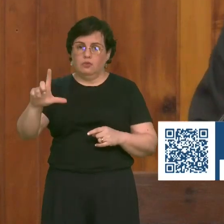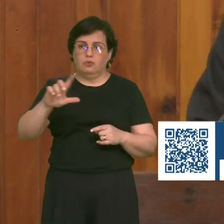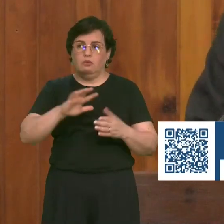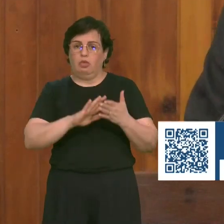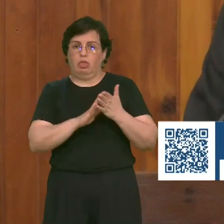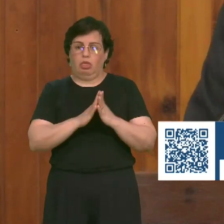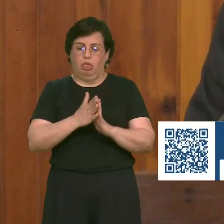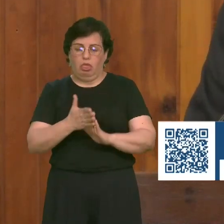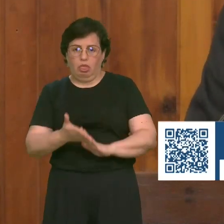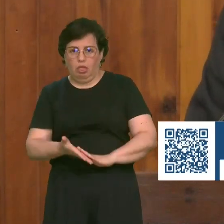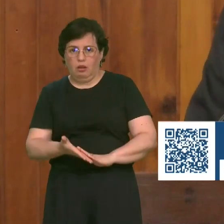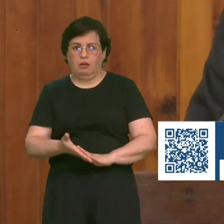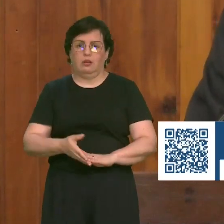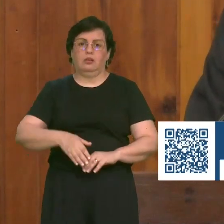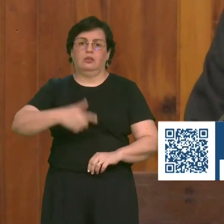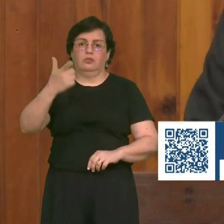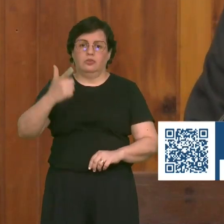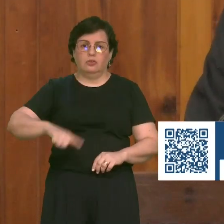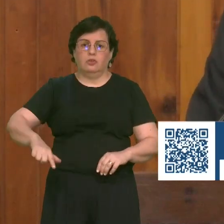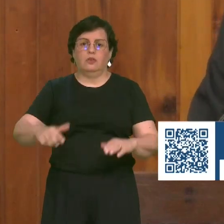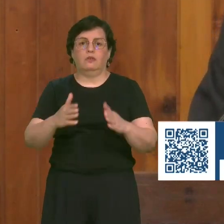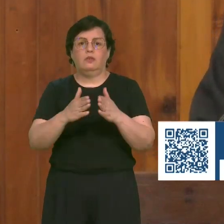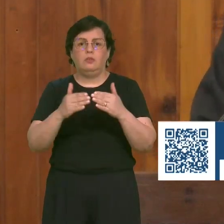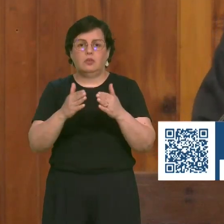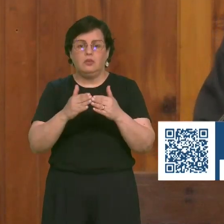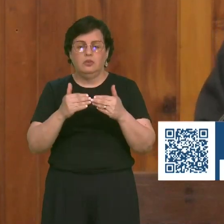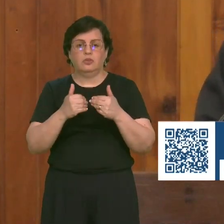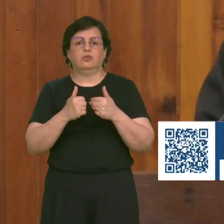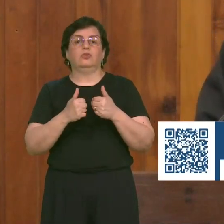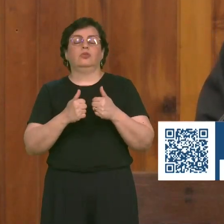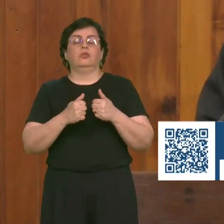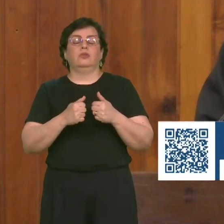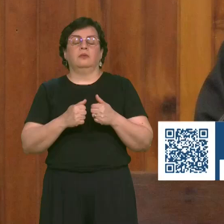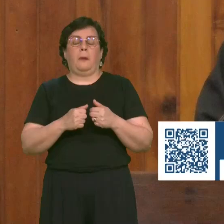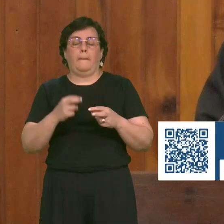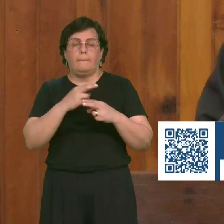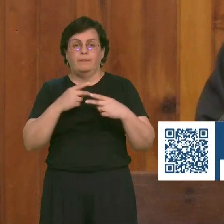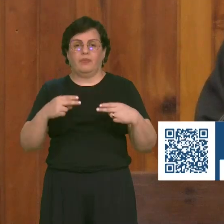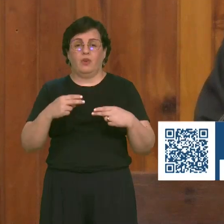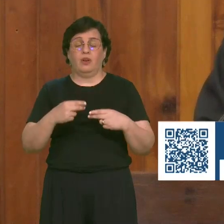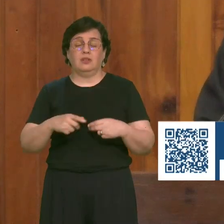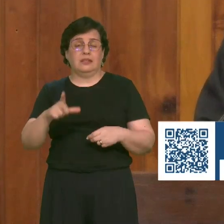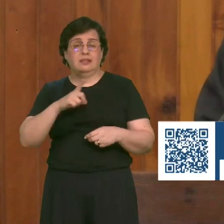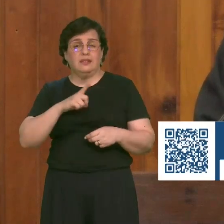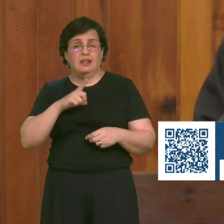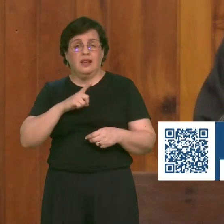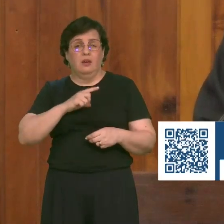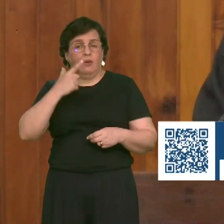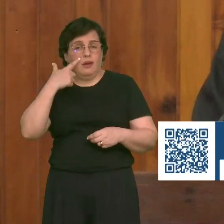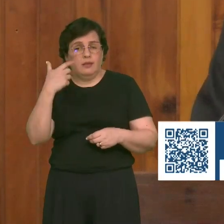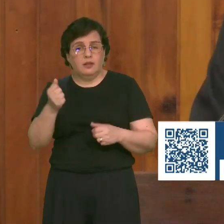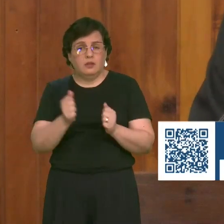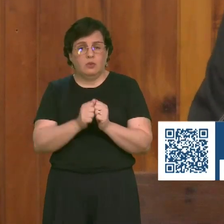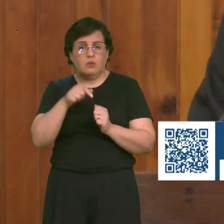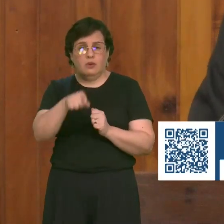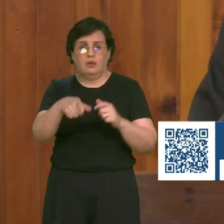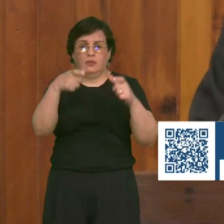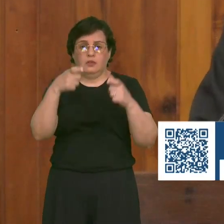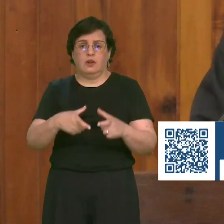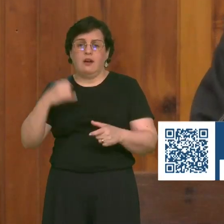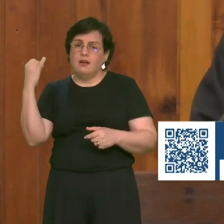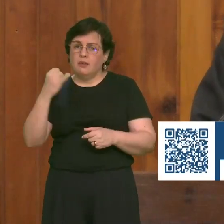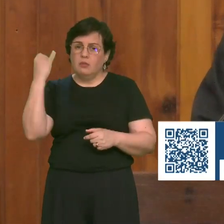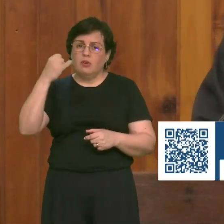então é mais um pedido solicitando Providência que olhem com atenção essa unidade é uma unidade importante